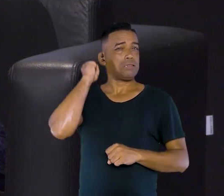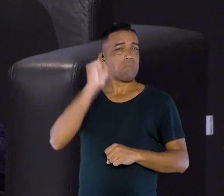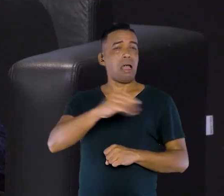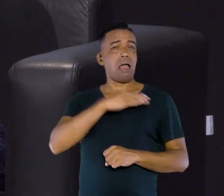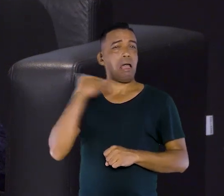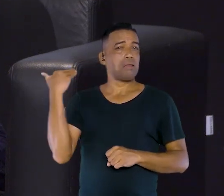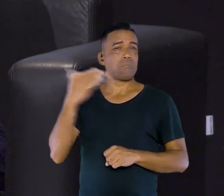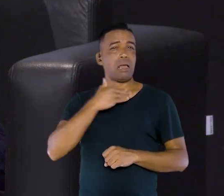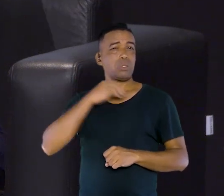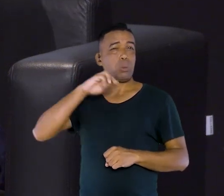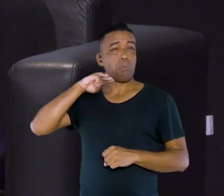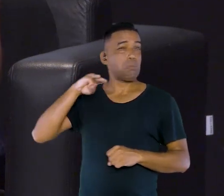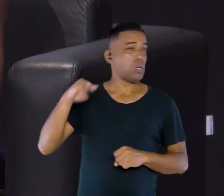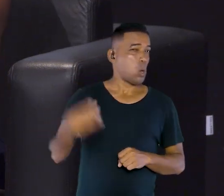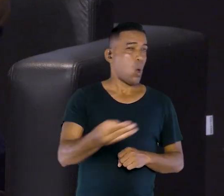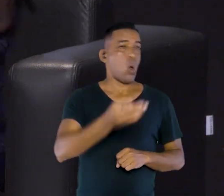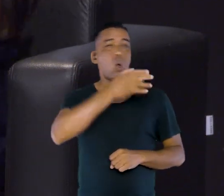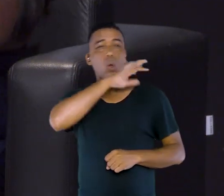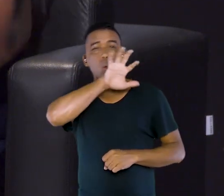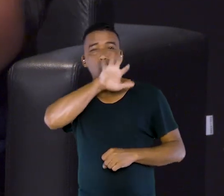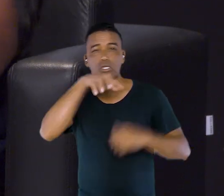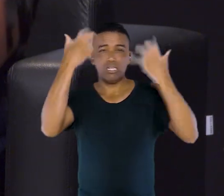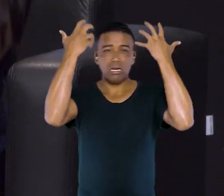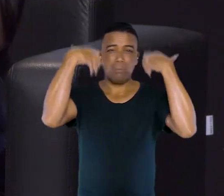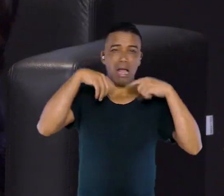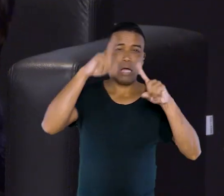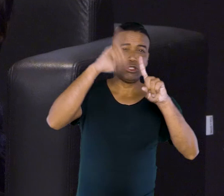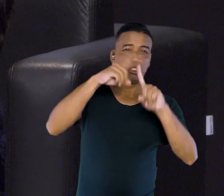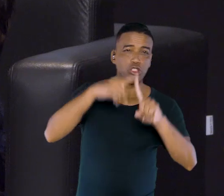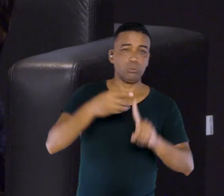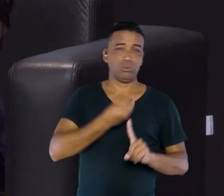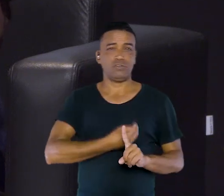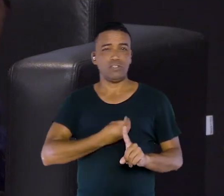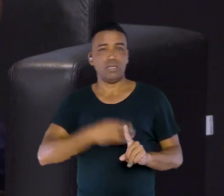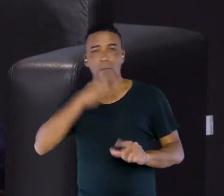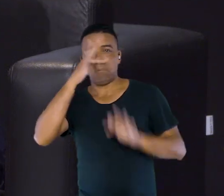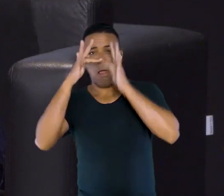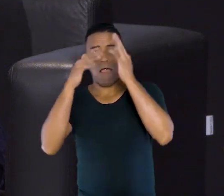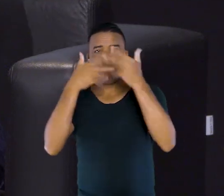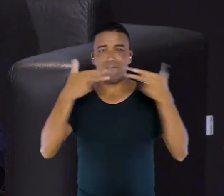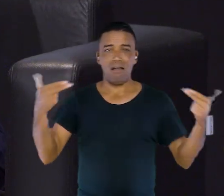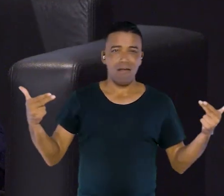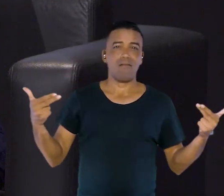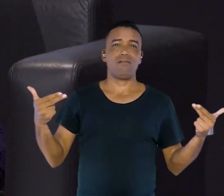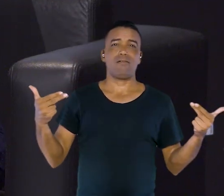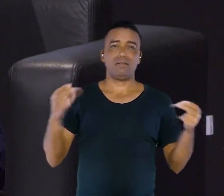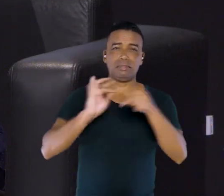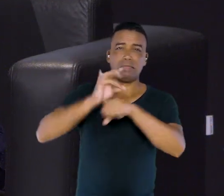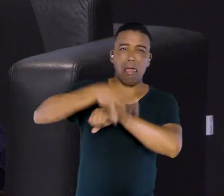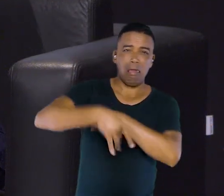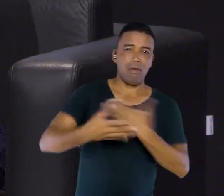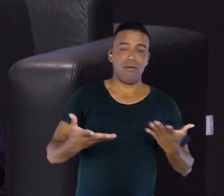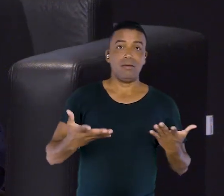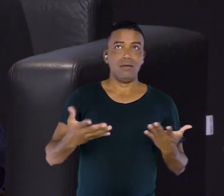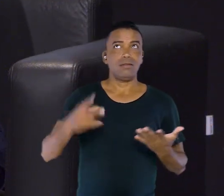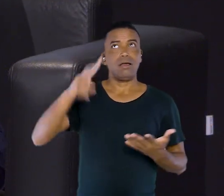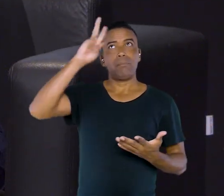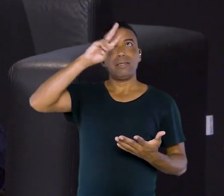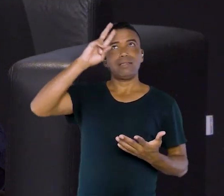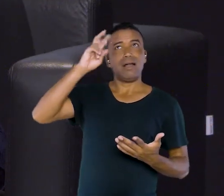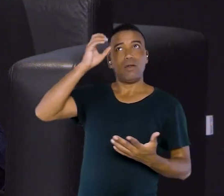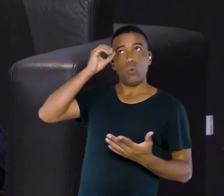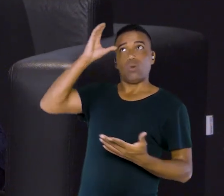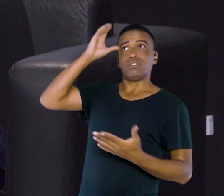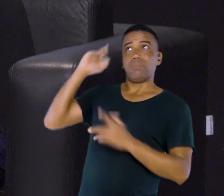Então, acho que são questões de pensar a partir desse conhecimento ancestral. Pelo menos eu tenho